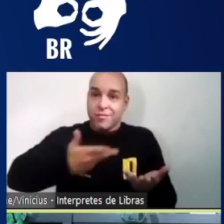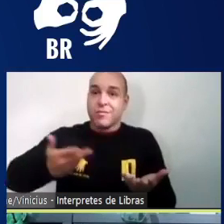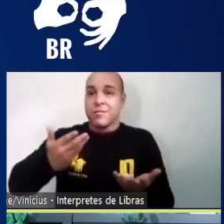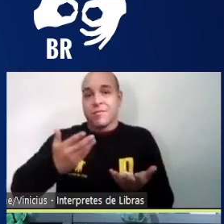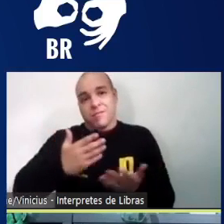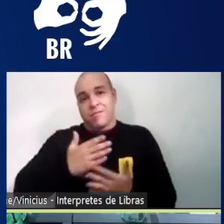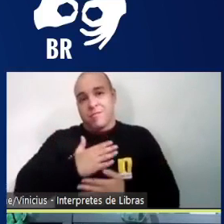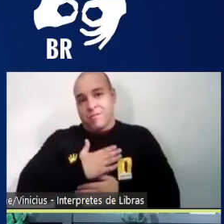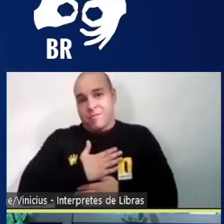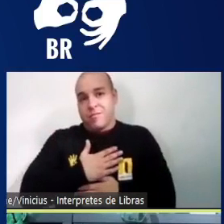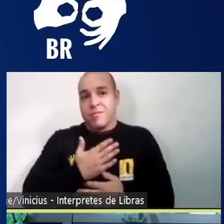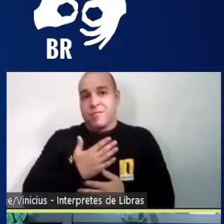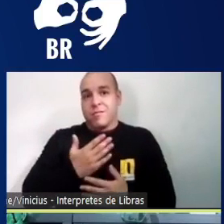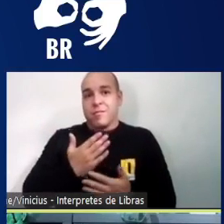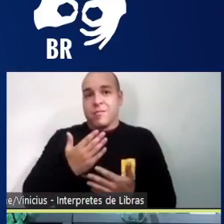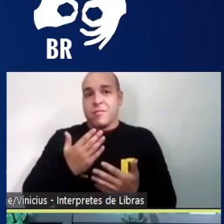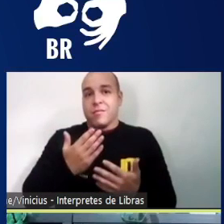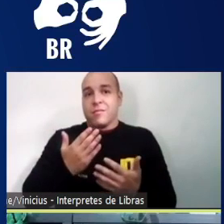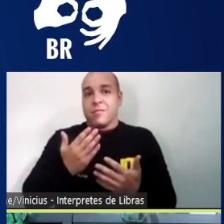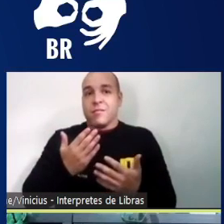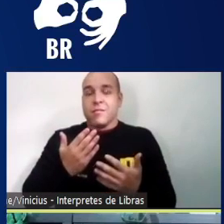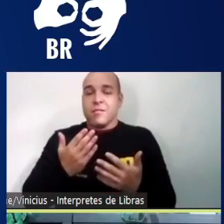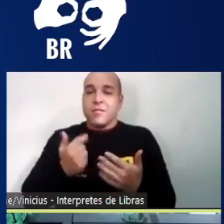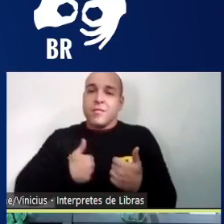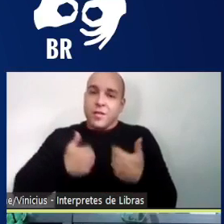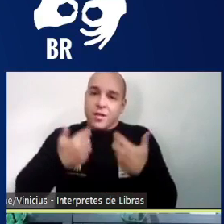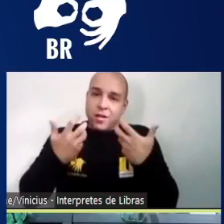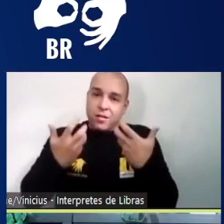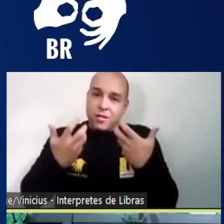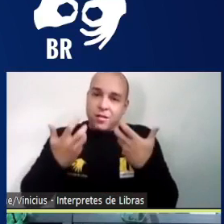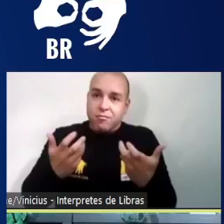né, eu queria dividir com vocês